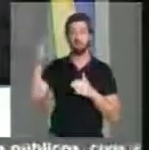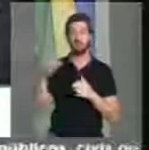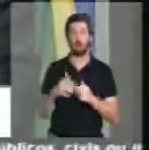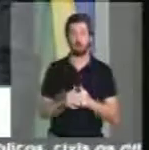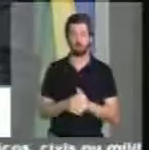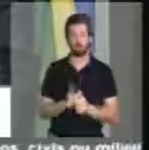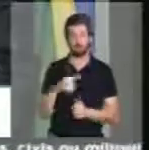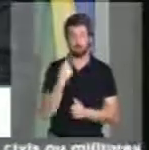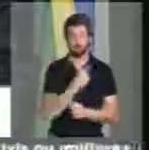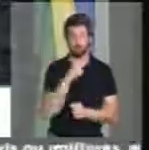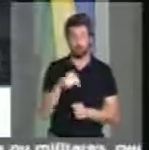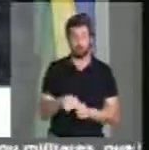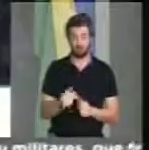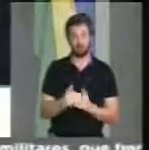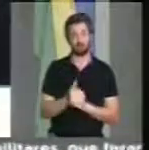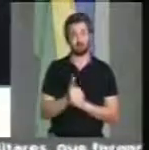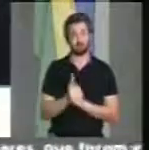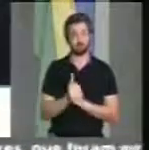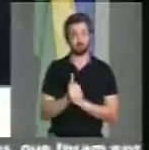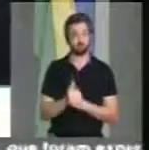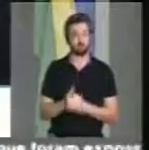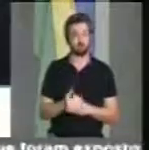E que nós, a princípio,